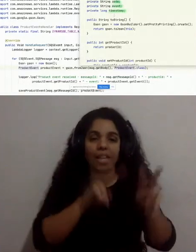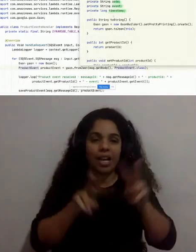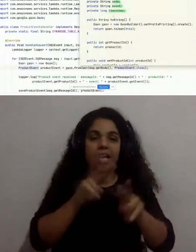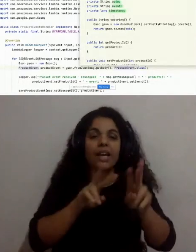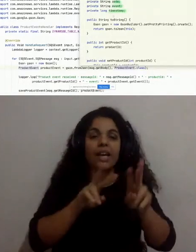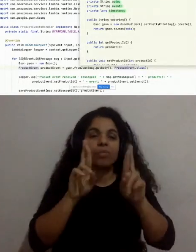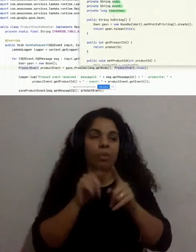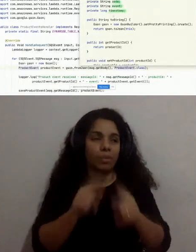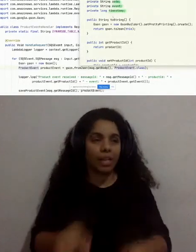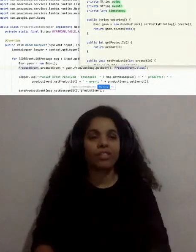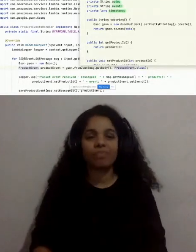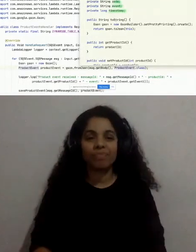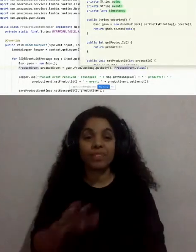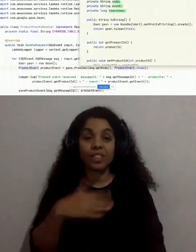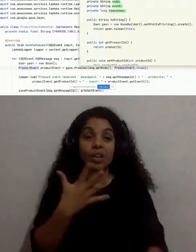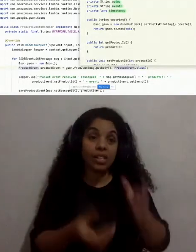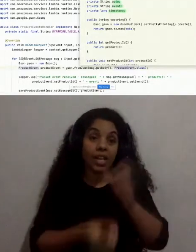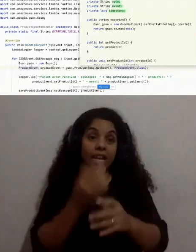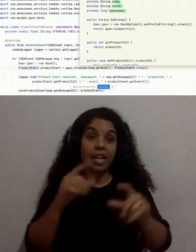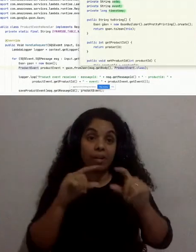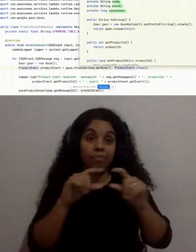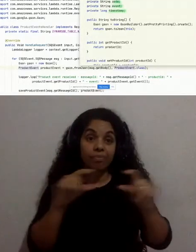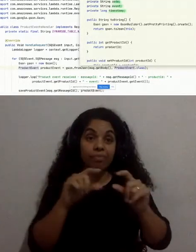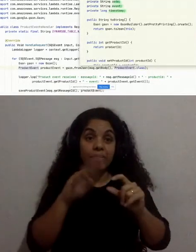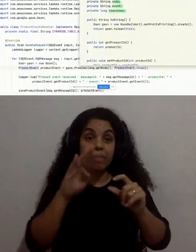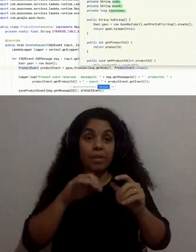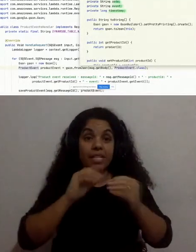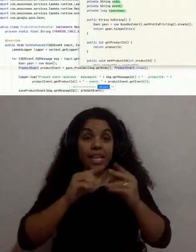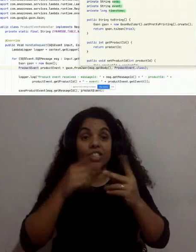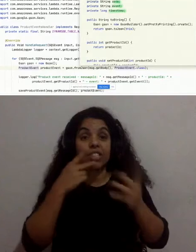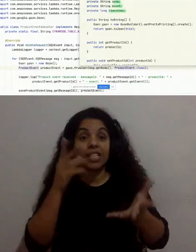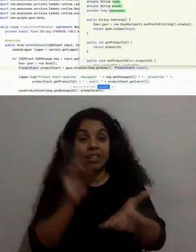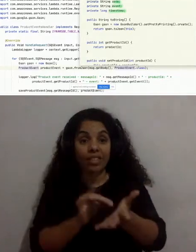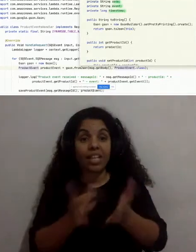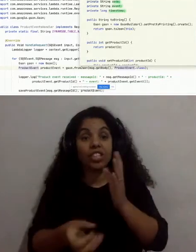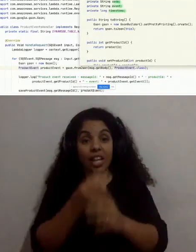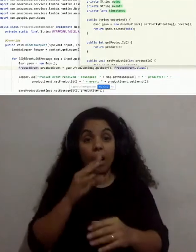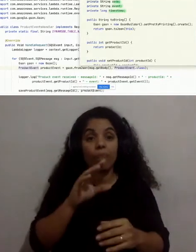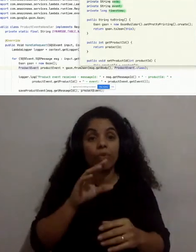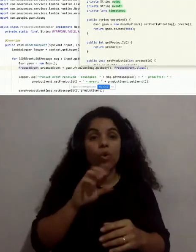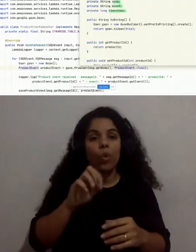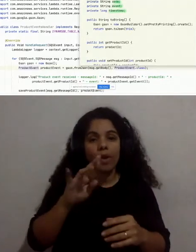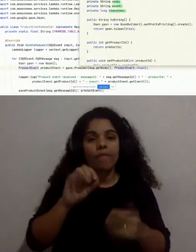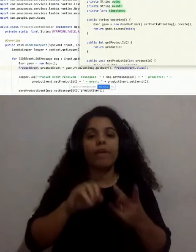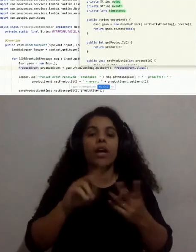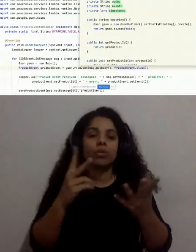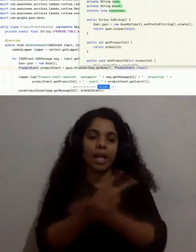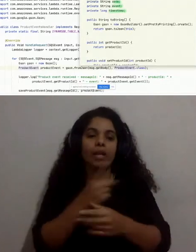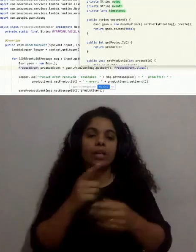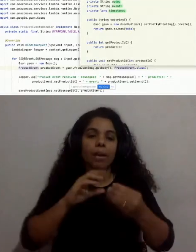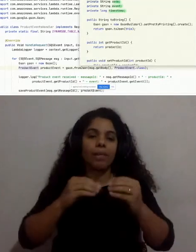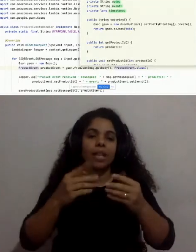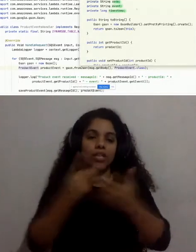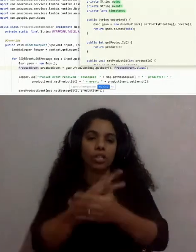Então, a gente está querendo criar uma mensagem, certo? A gente está querendo, na verdade, criar um evento, consequentemente, criar as mensagens relacionadas